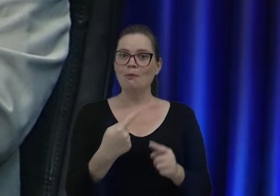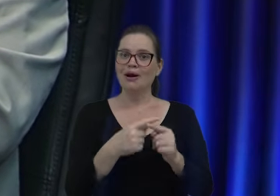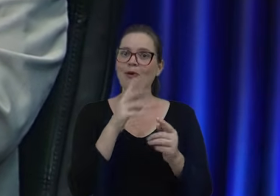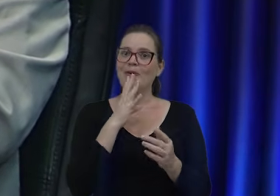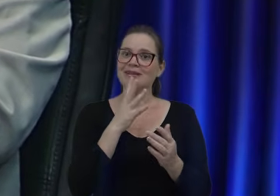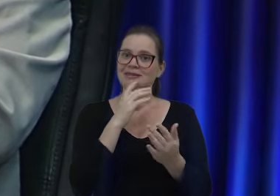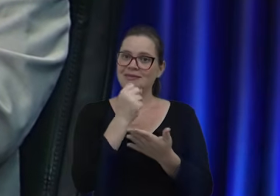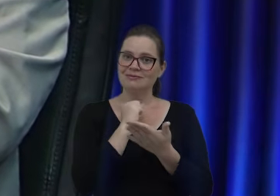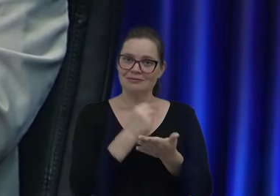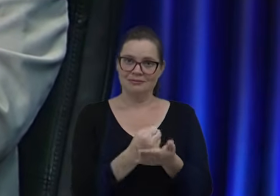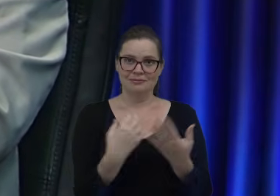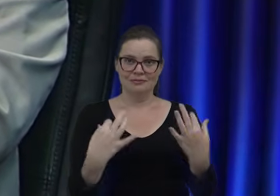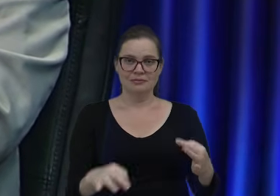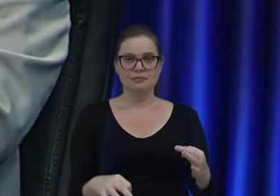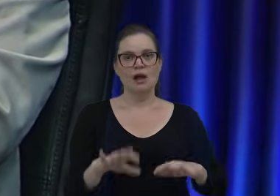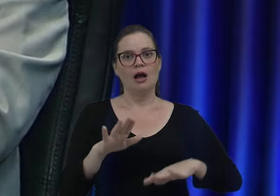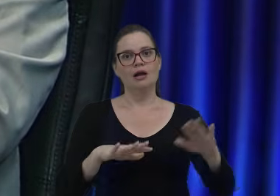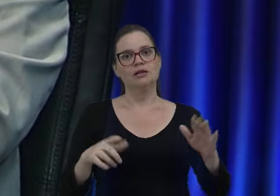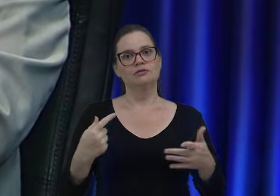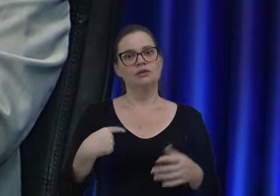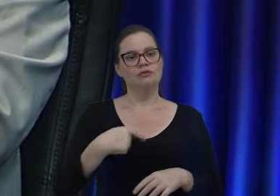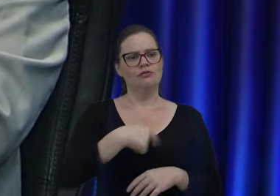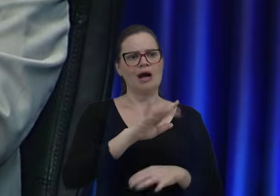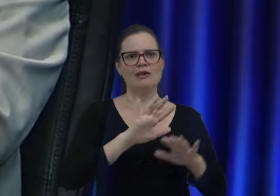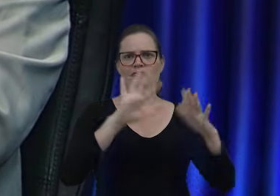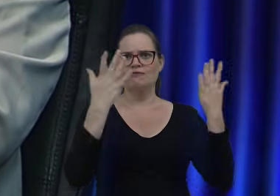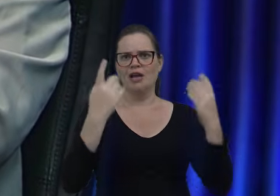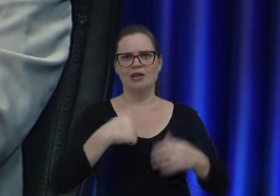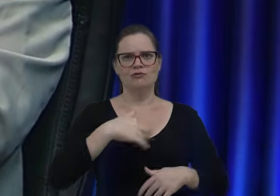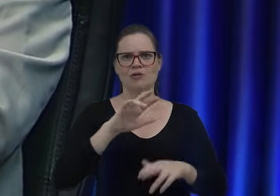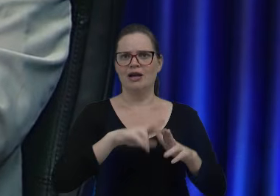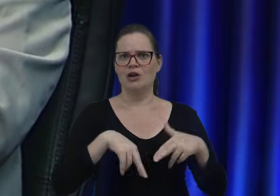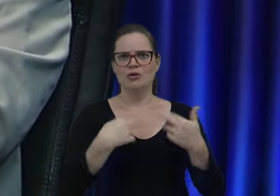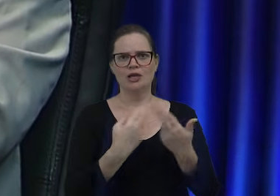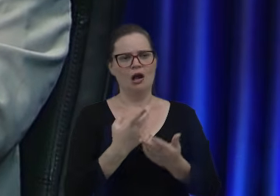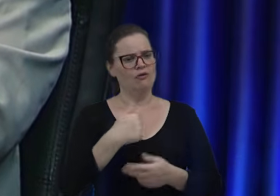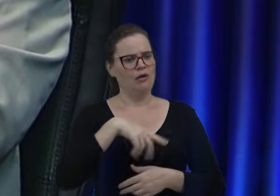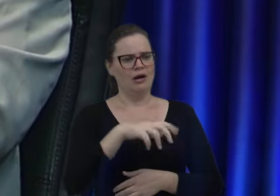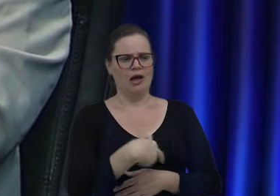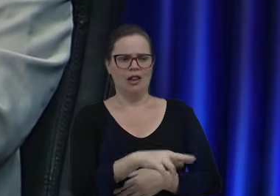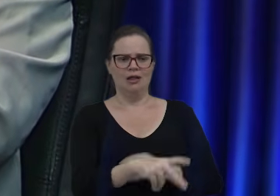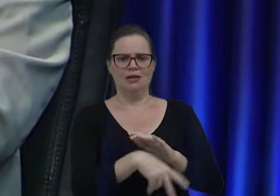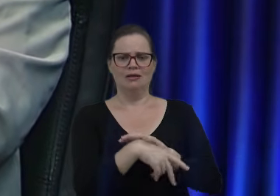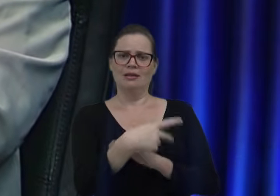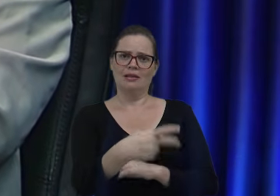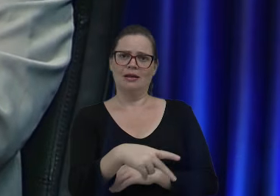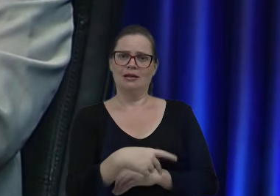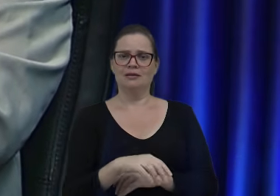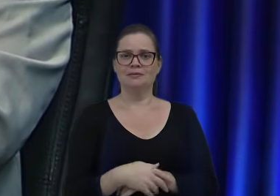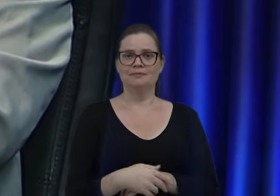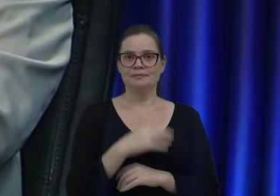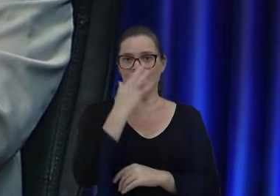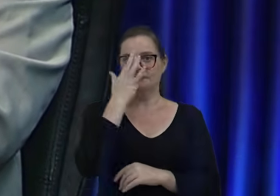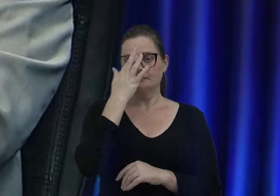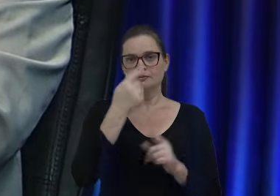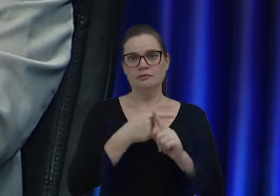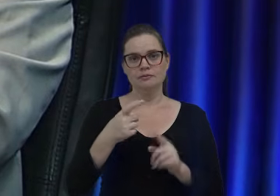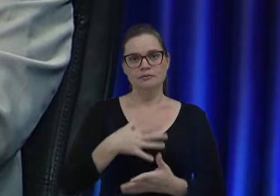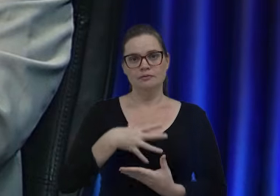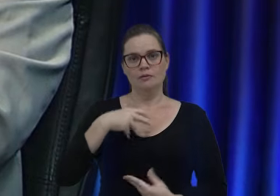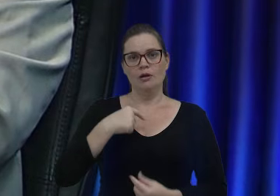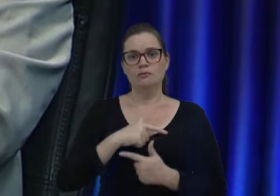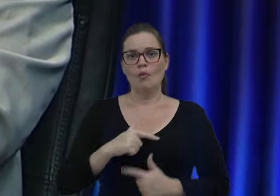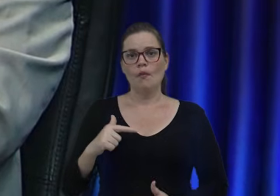né, nas reuniões, nos eventos e tudo mais. Como foi falado, está com a alma